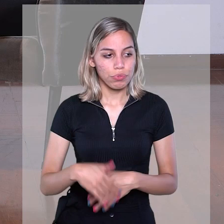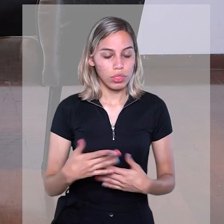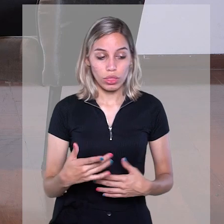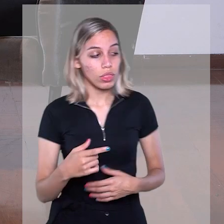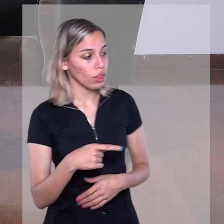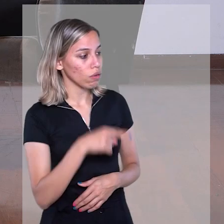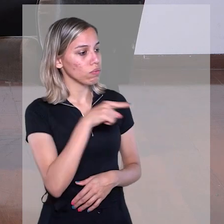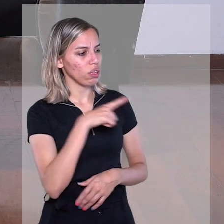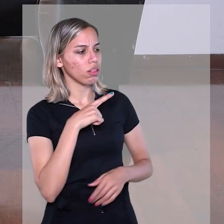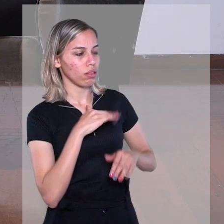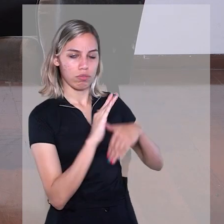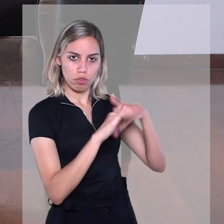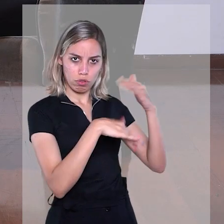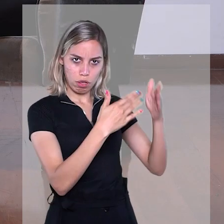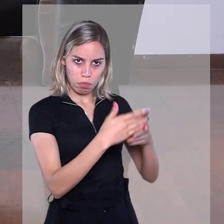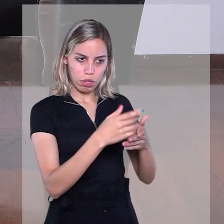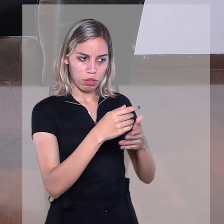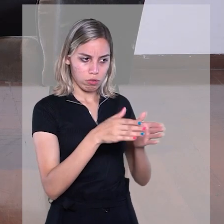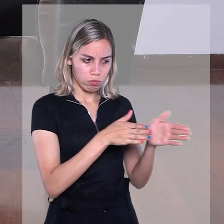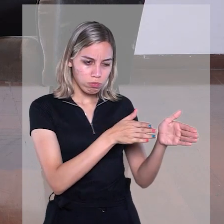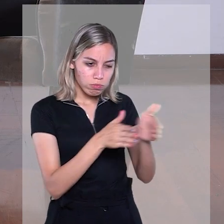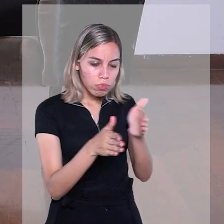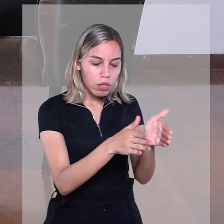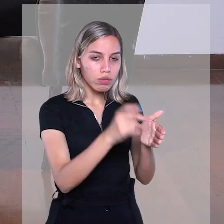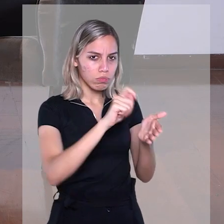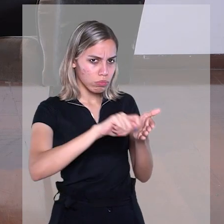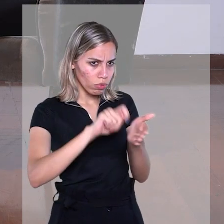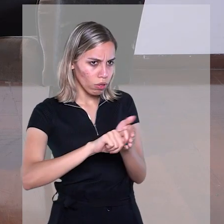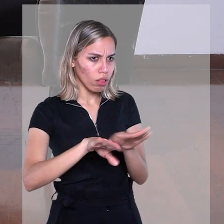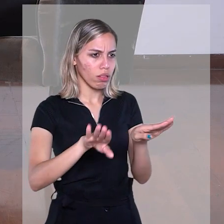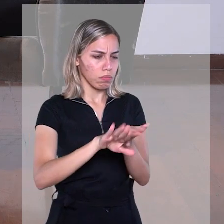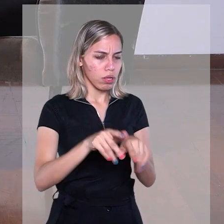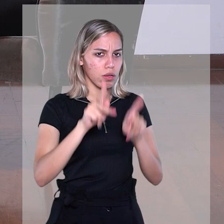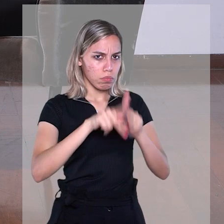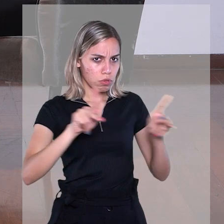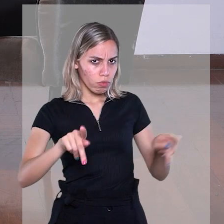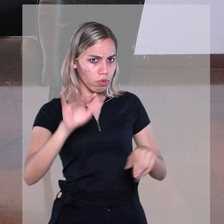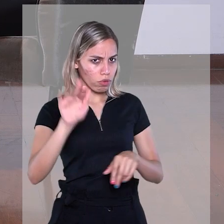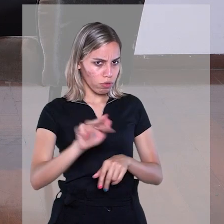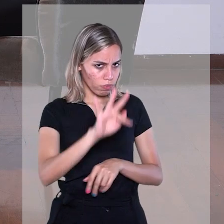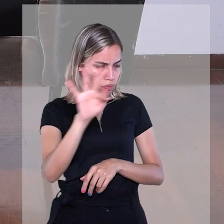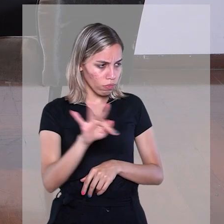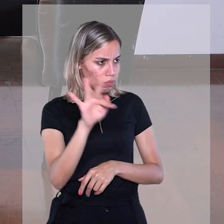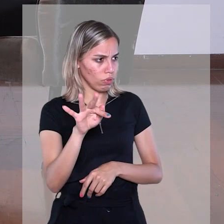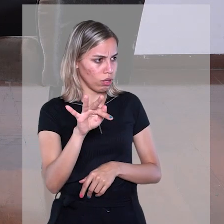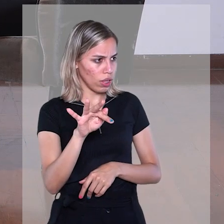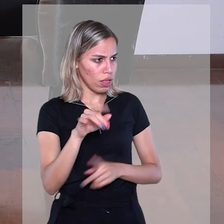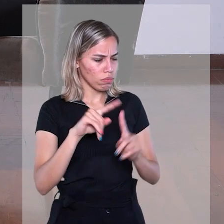uma trajetória artística e intelectual, inclusive como professor universitário, sem ter formação